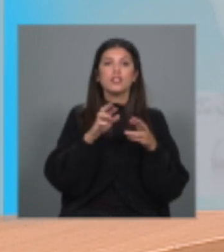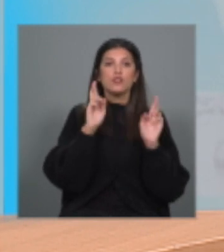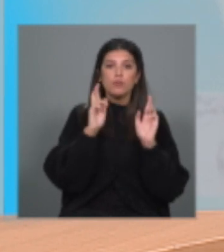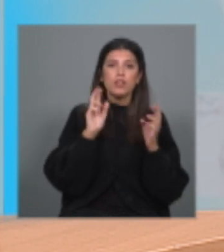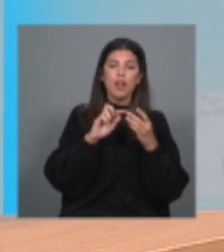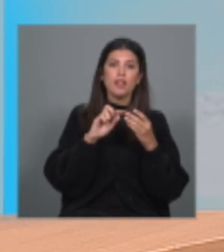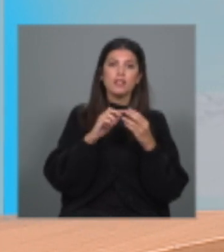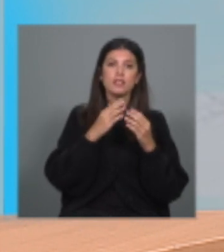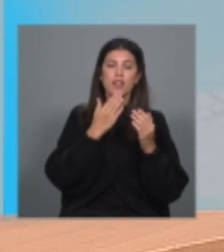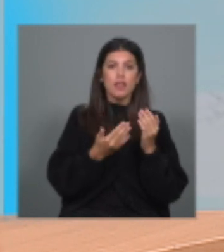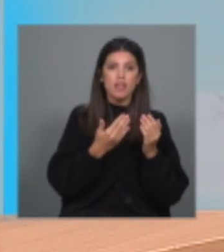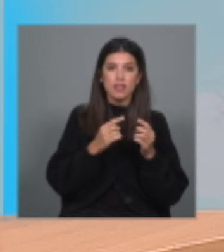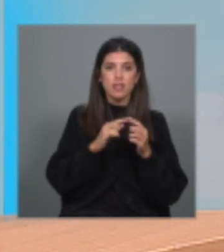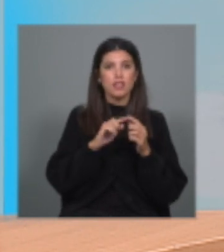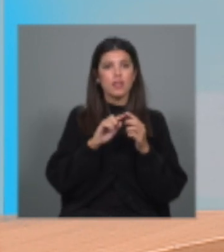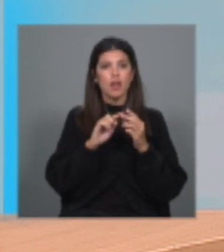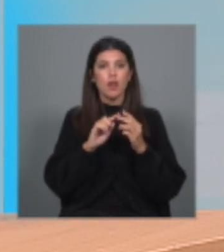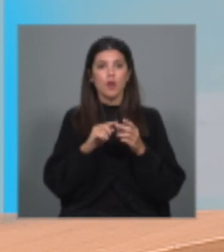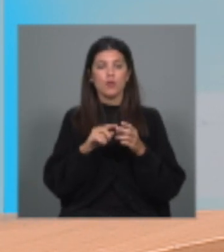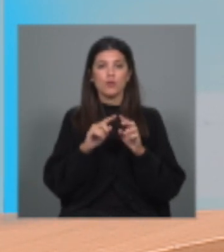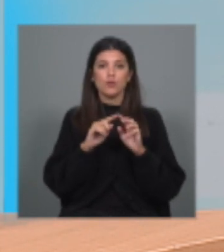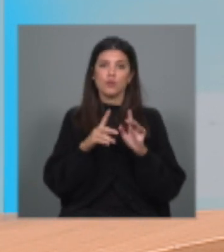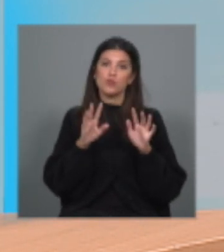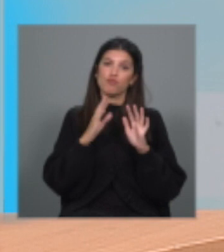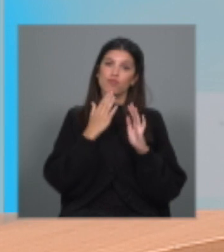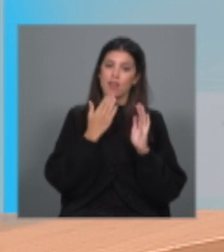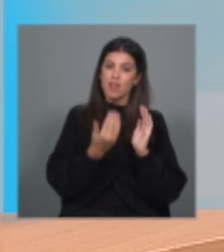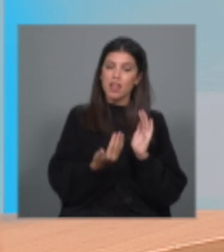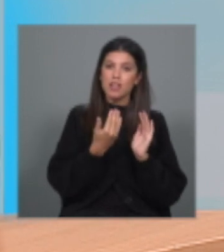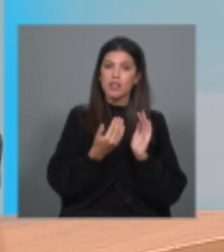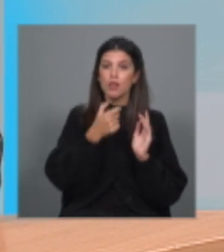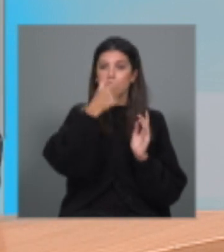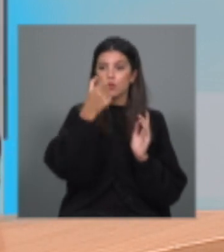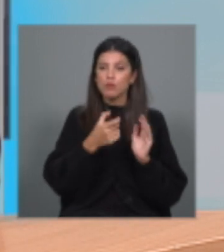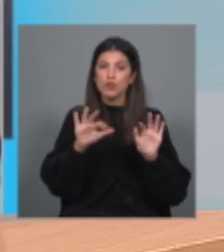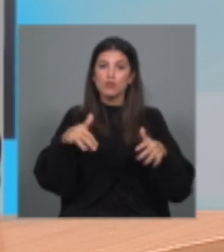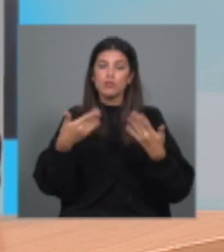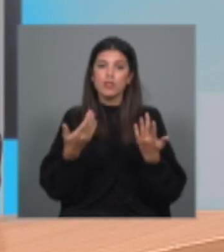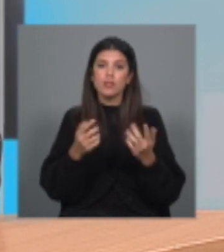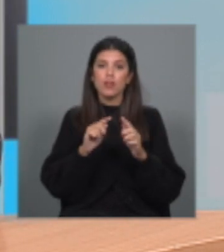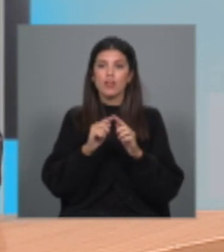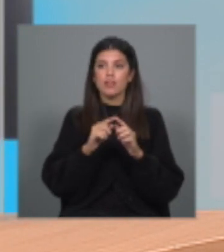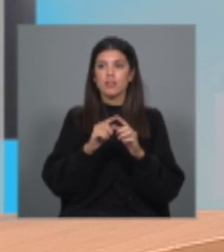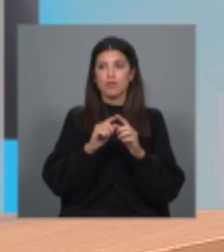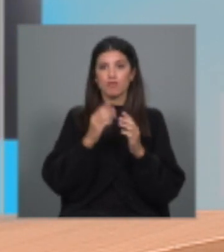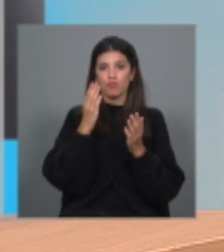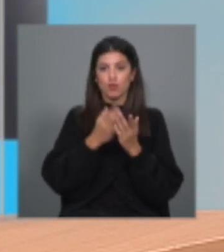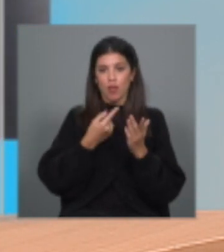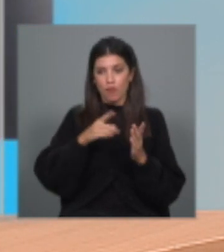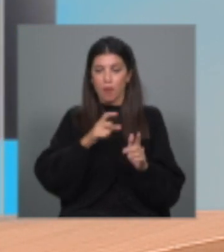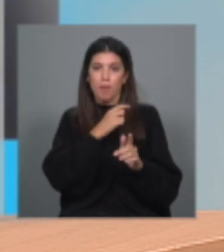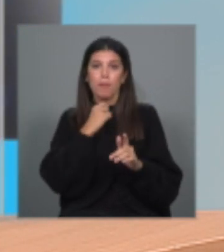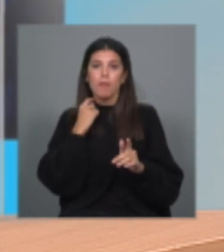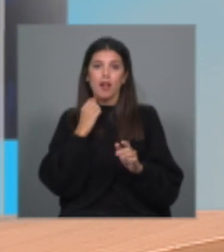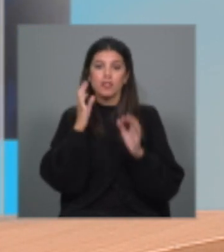comunidades estas 3 dimensões, a gratidão para com aqueles que se disponibilizam a responder ao Senhor e que se dedicam